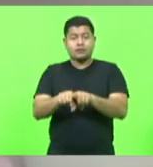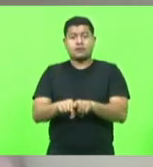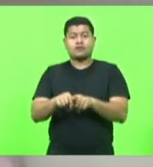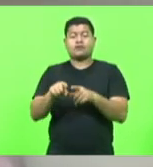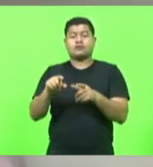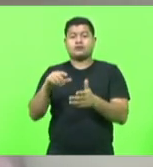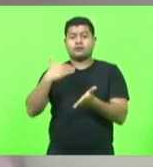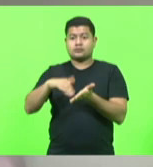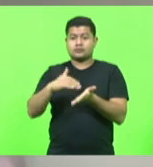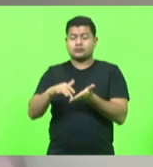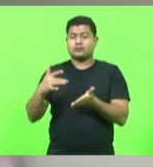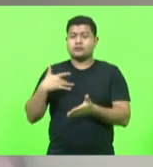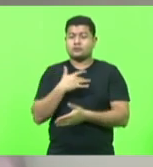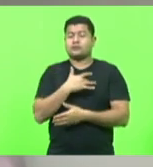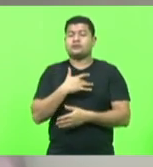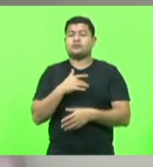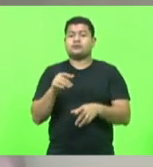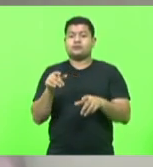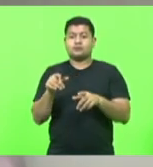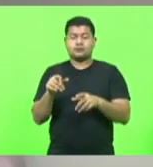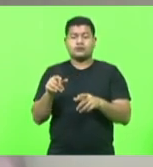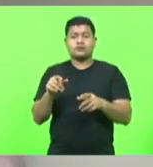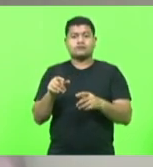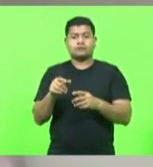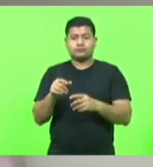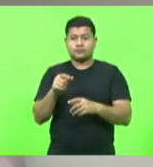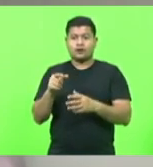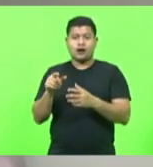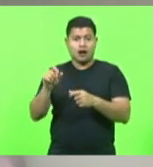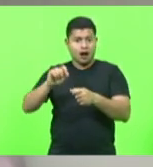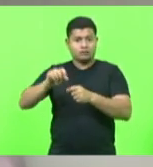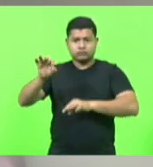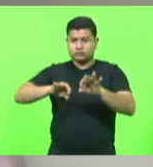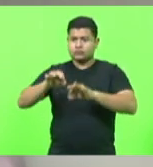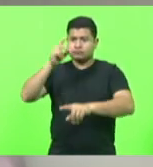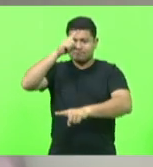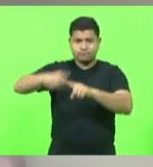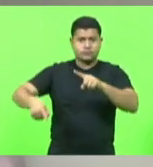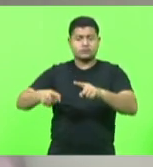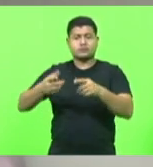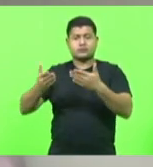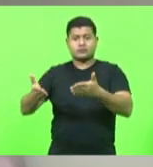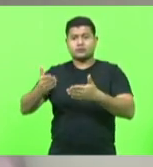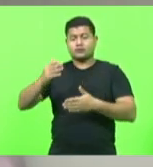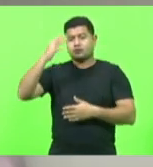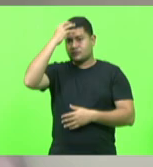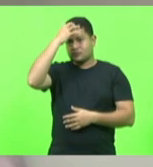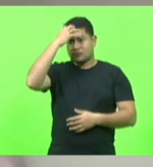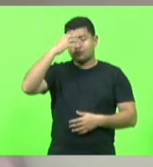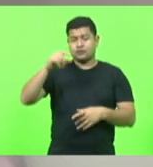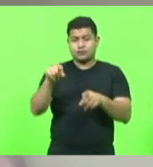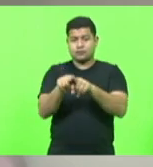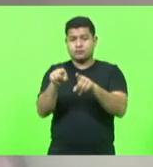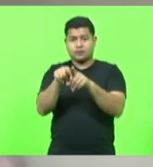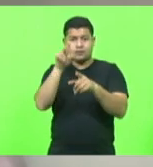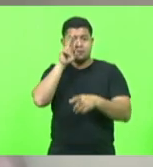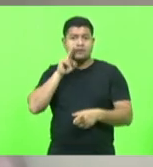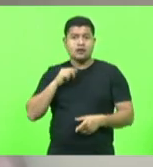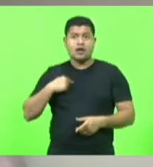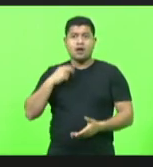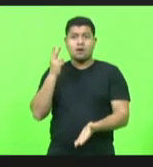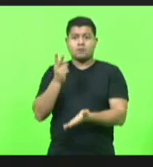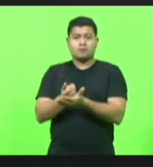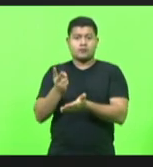ao deputado Ivan Nates e Ismael dos Santos de proibirem de entrar, eu mantenho a minha... Mais 30